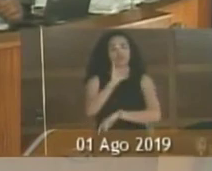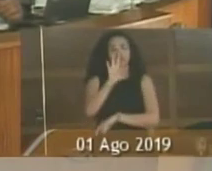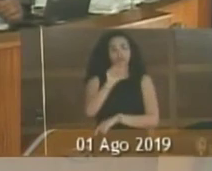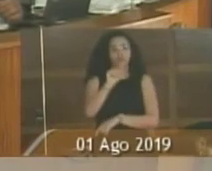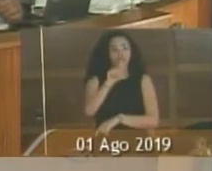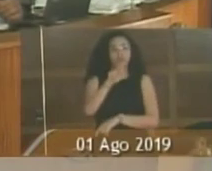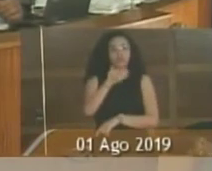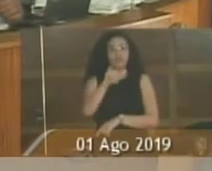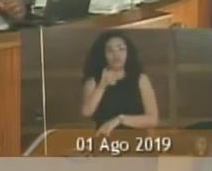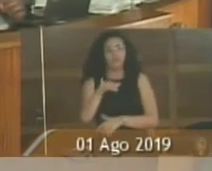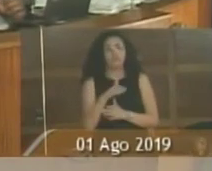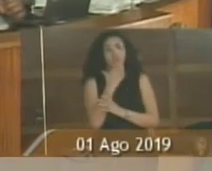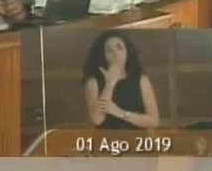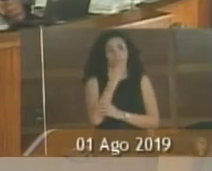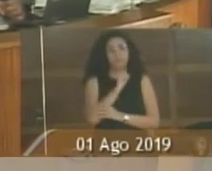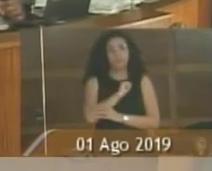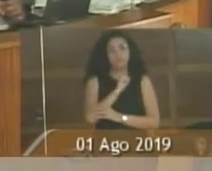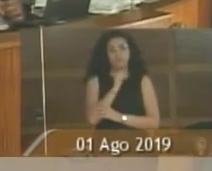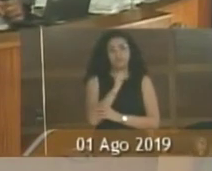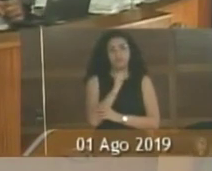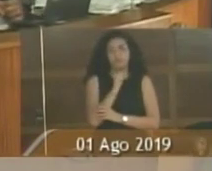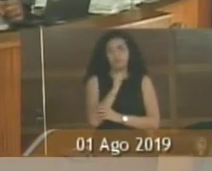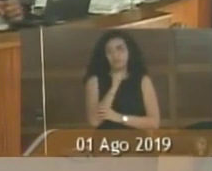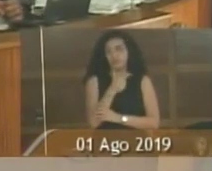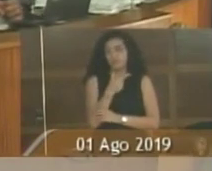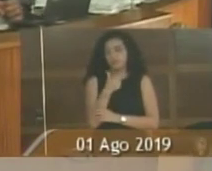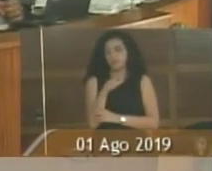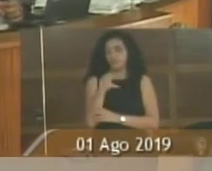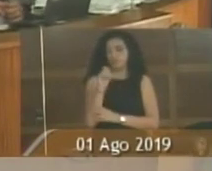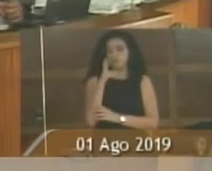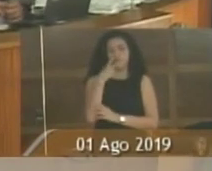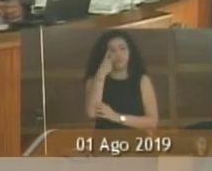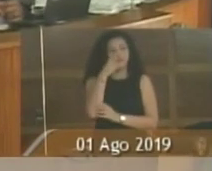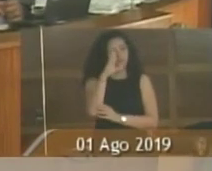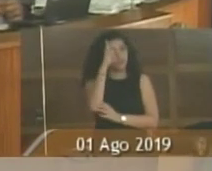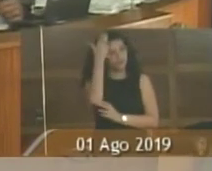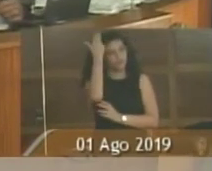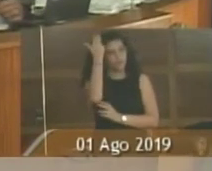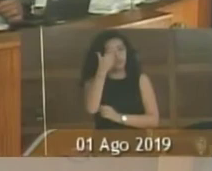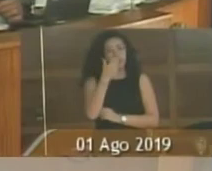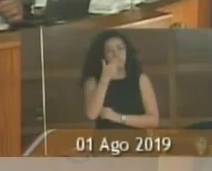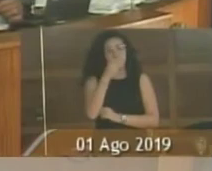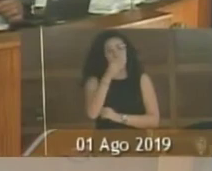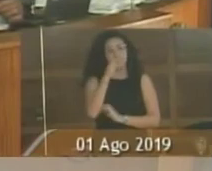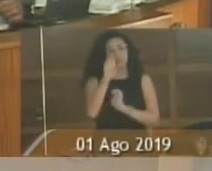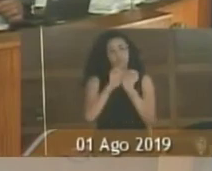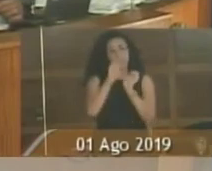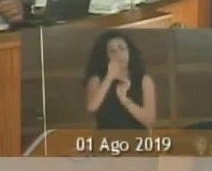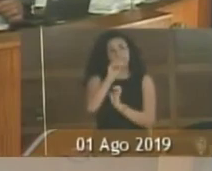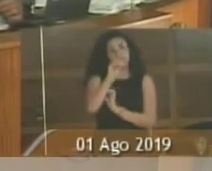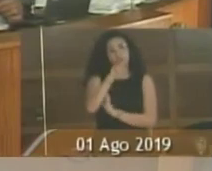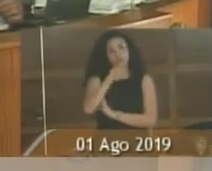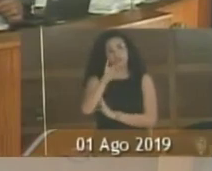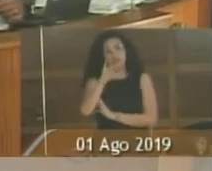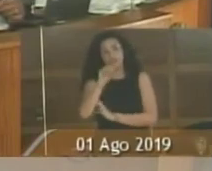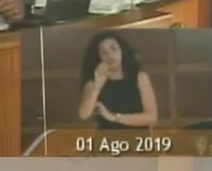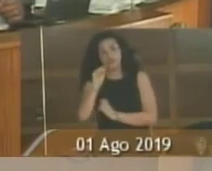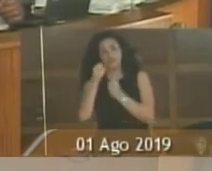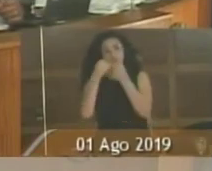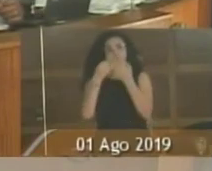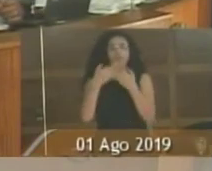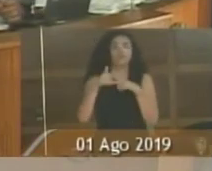Angra. Em discussão única, requerimento 229, de autoria do vereador Marquinhos Coelho, solicitando aos Correios esclarecimento sobre os serviços prestados na